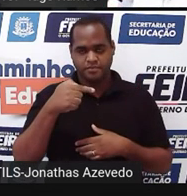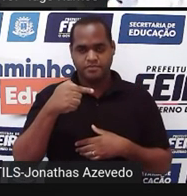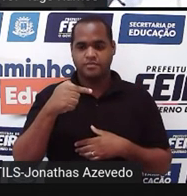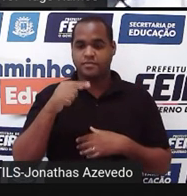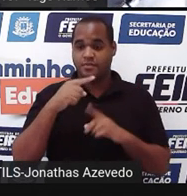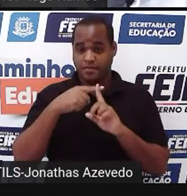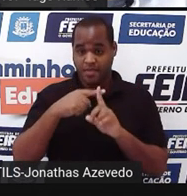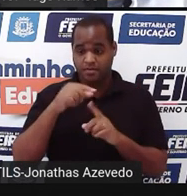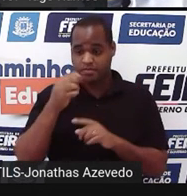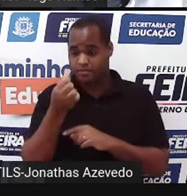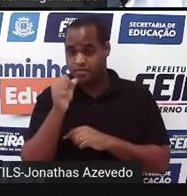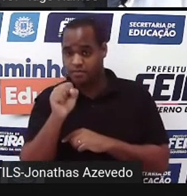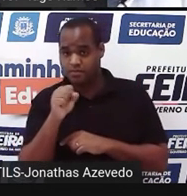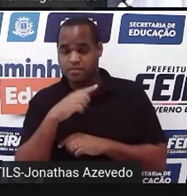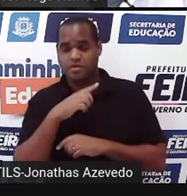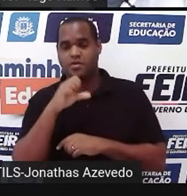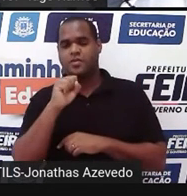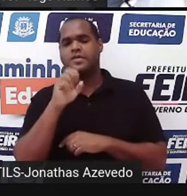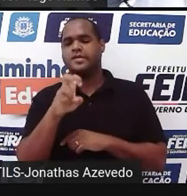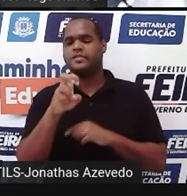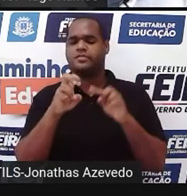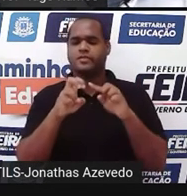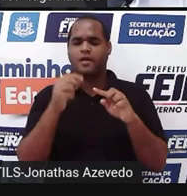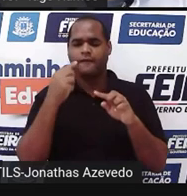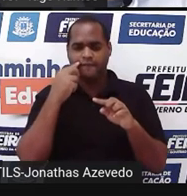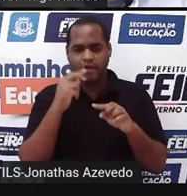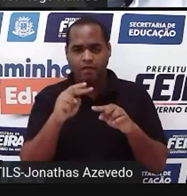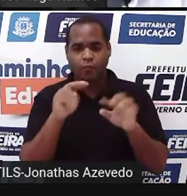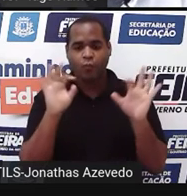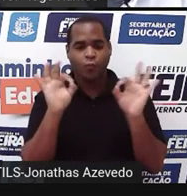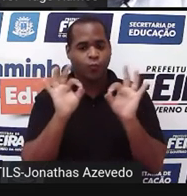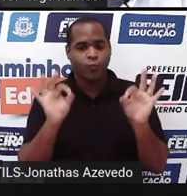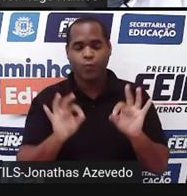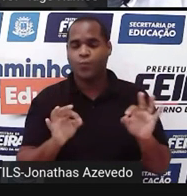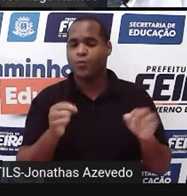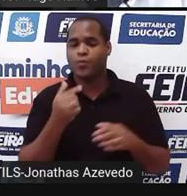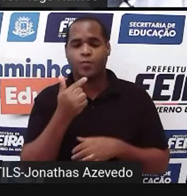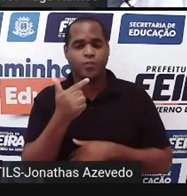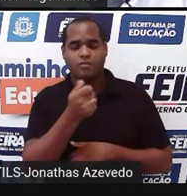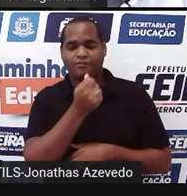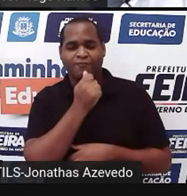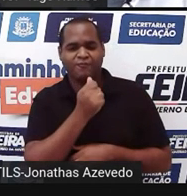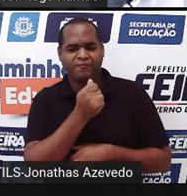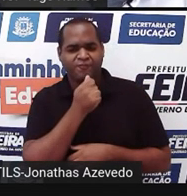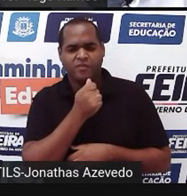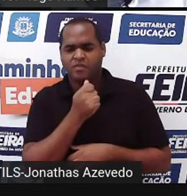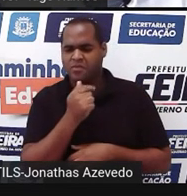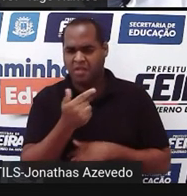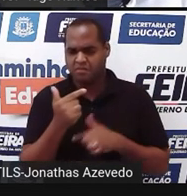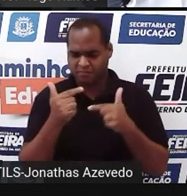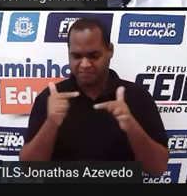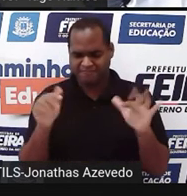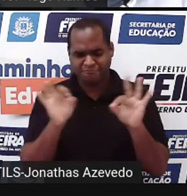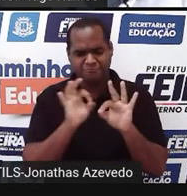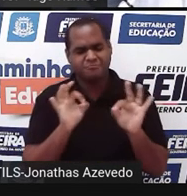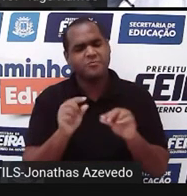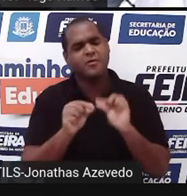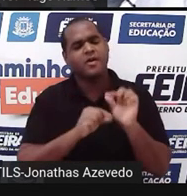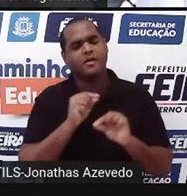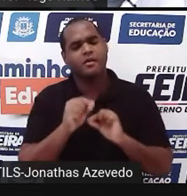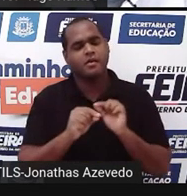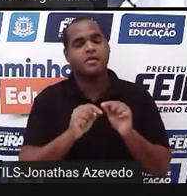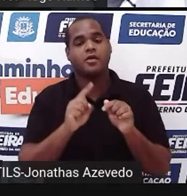cima mais 68 aqui embaixo 85 o verde aqui não anulou uma das incógnitas O que é lá no lá uma das incógnitas